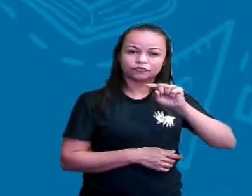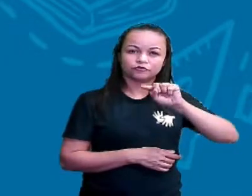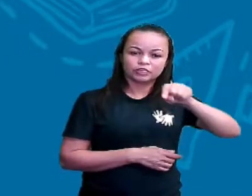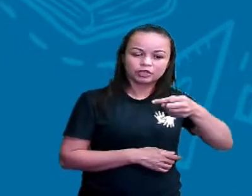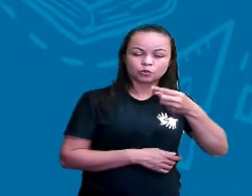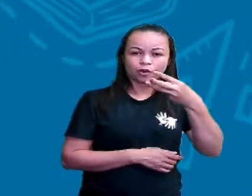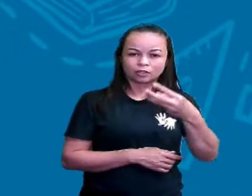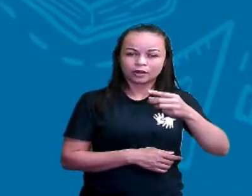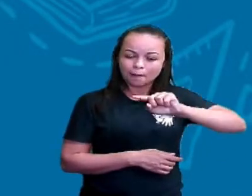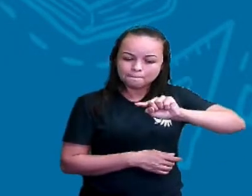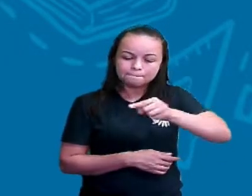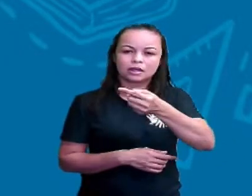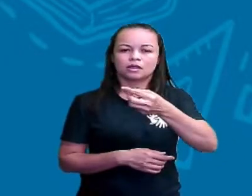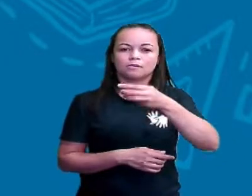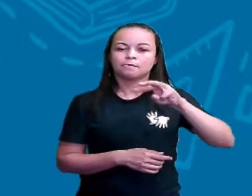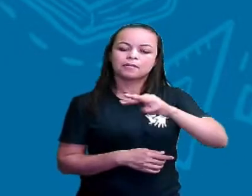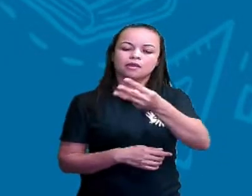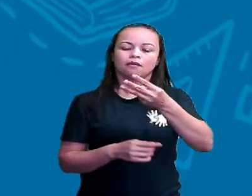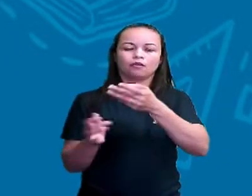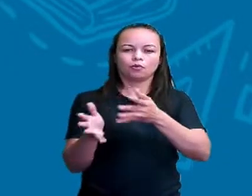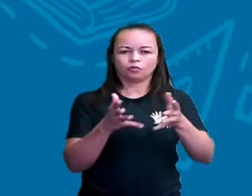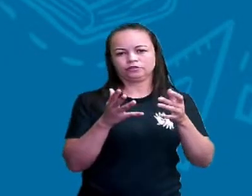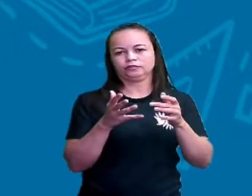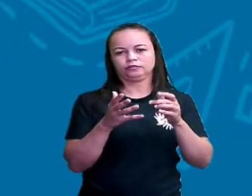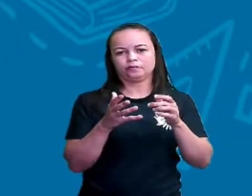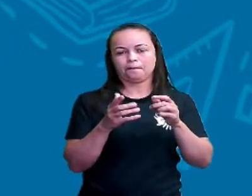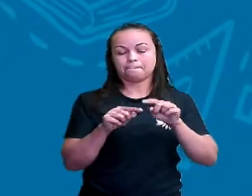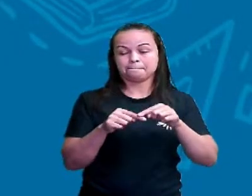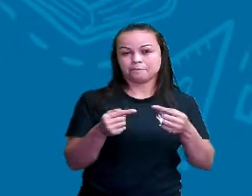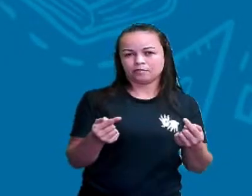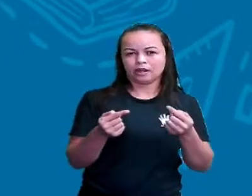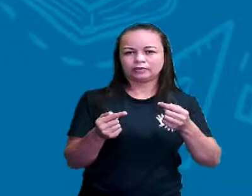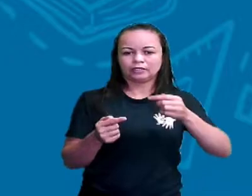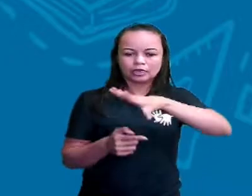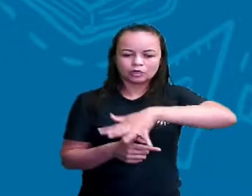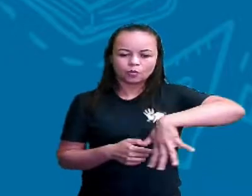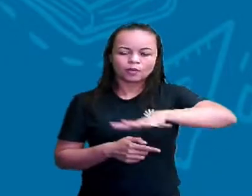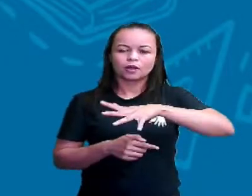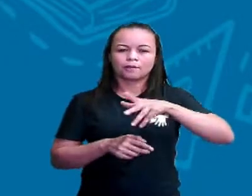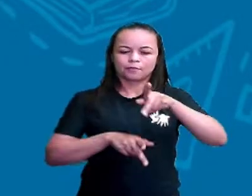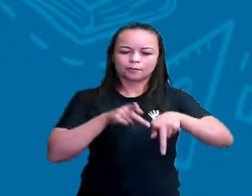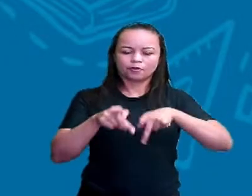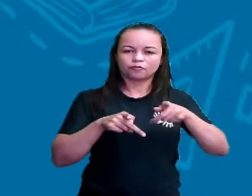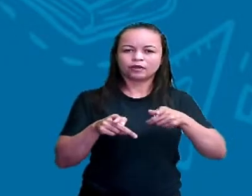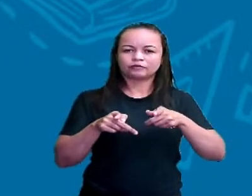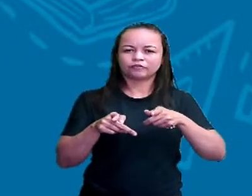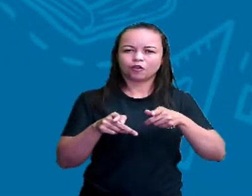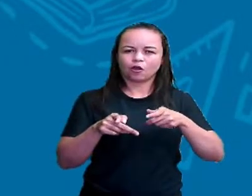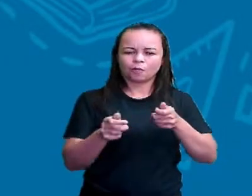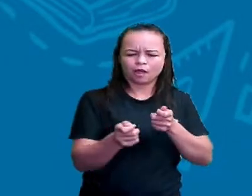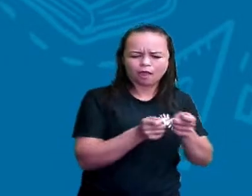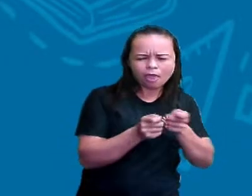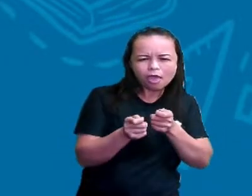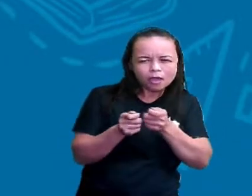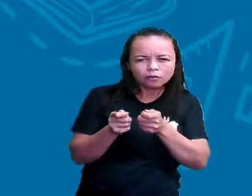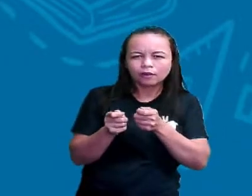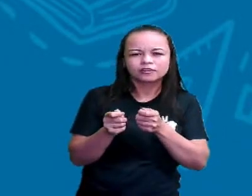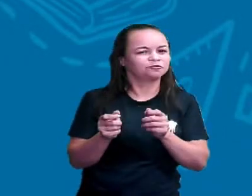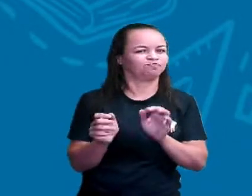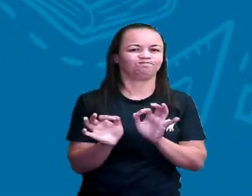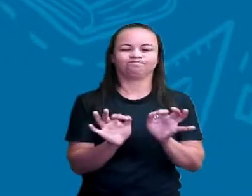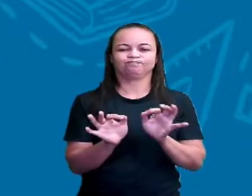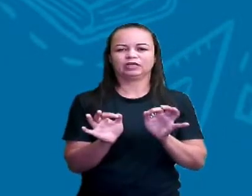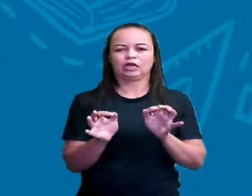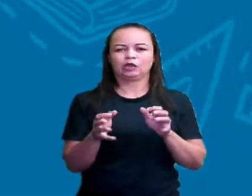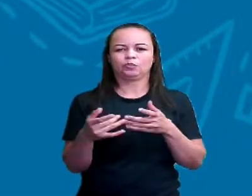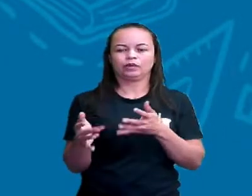enorme, mas ele não é povoado de forma regular. Então, como a gente viu, a população